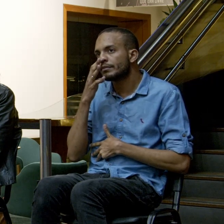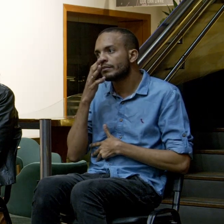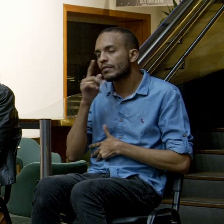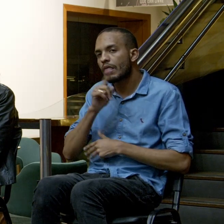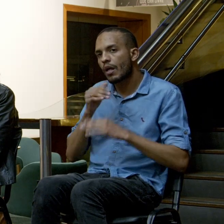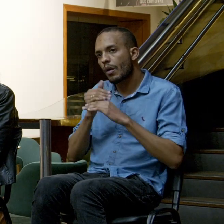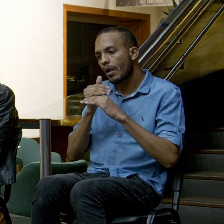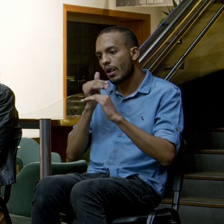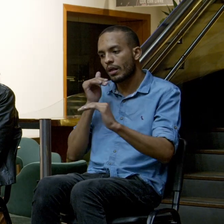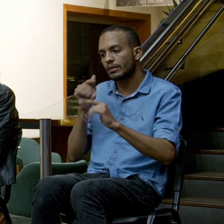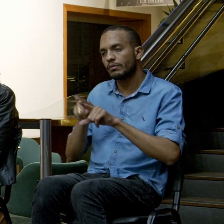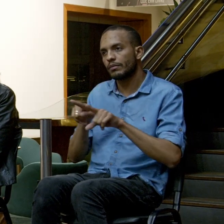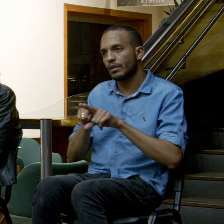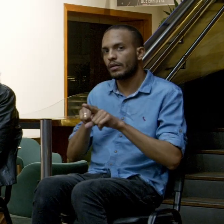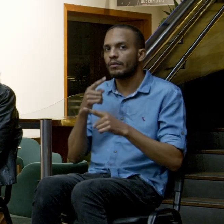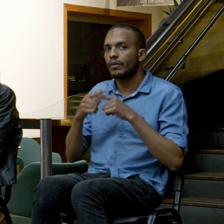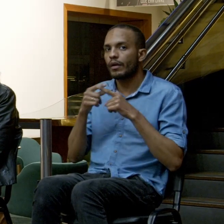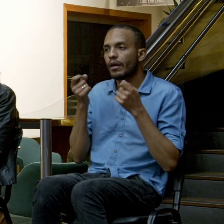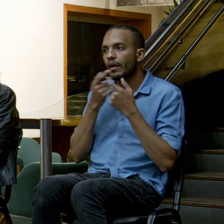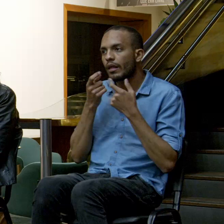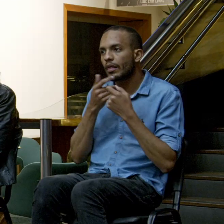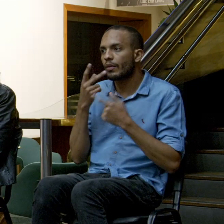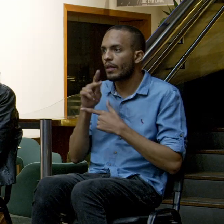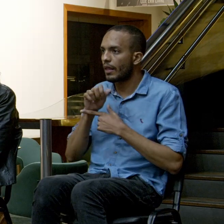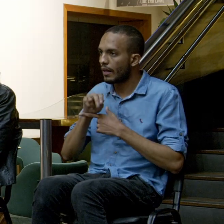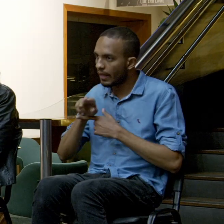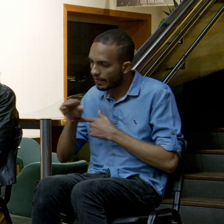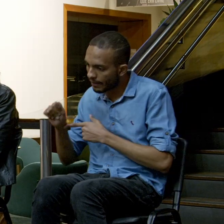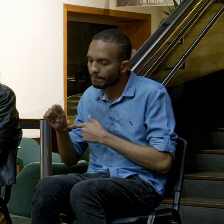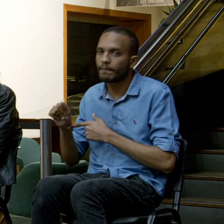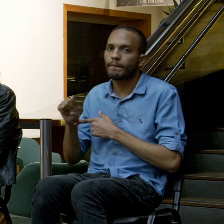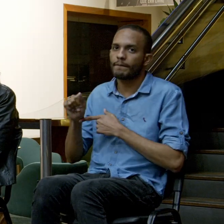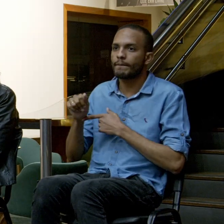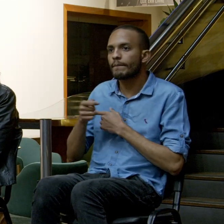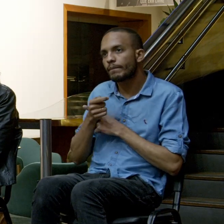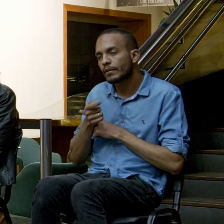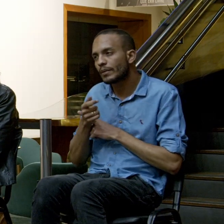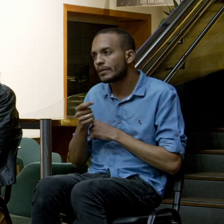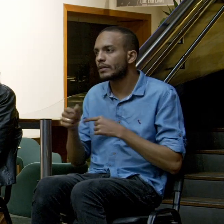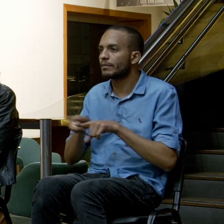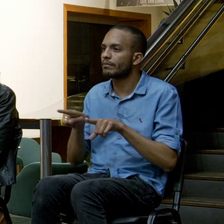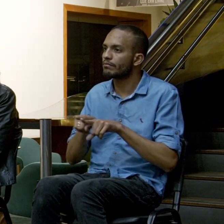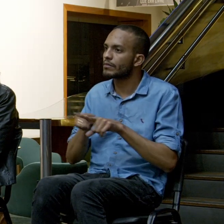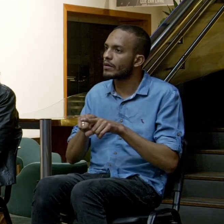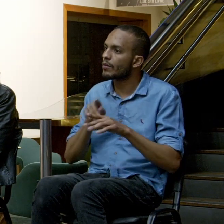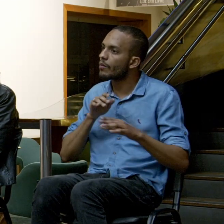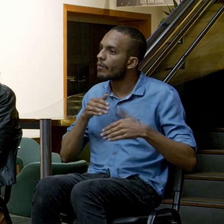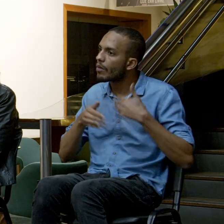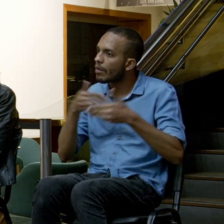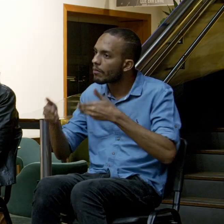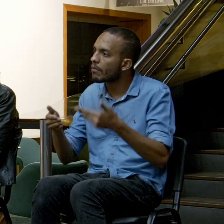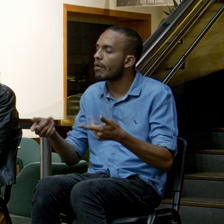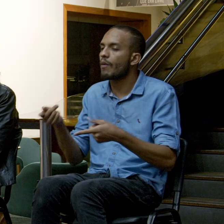linear e cronológico, porque é engraçado como a Ana quase num caminho esperado